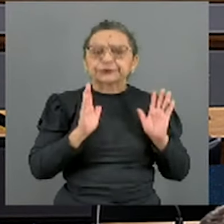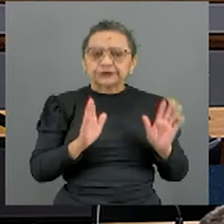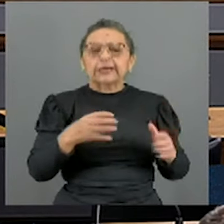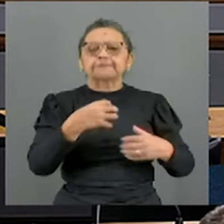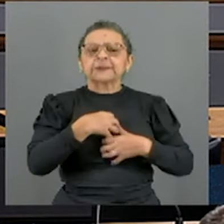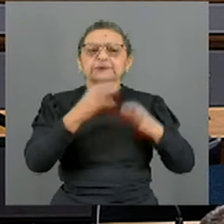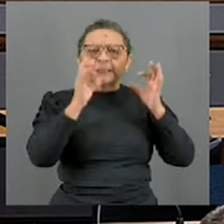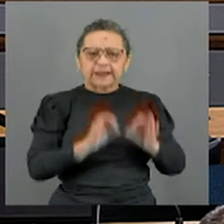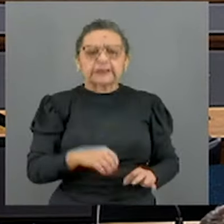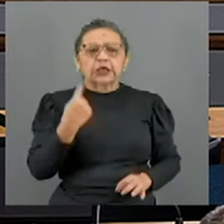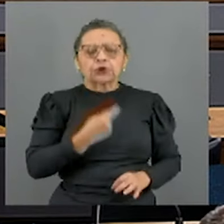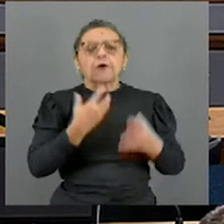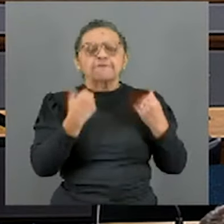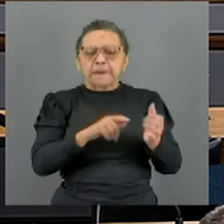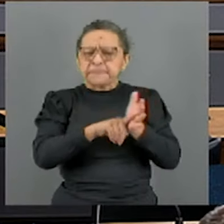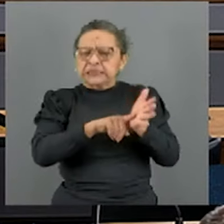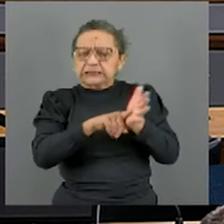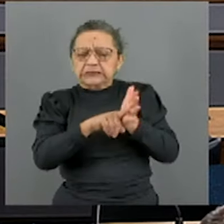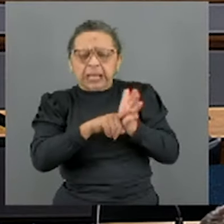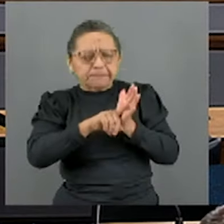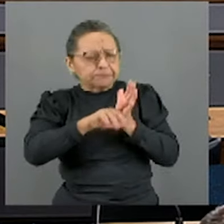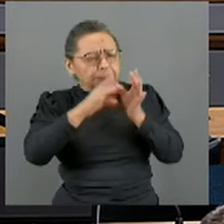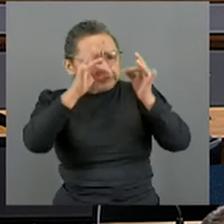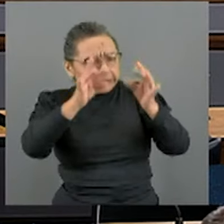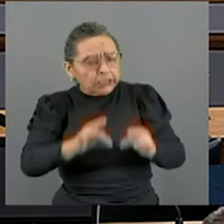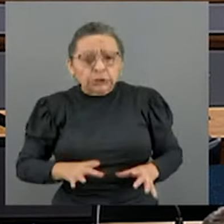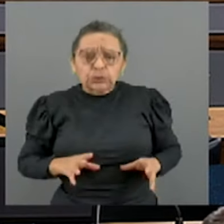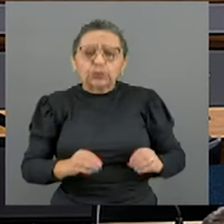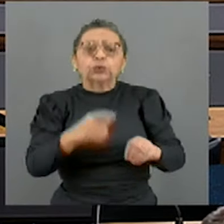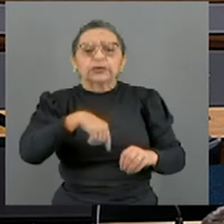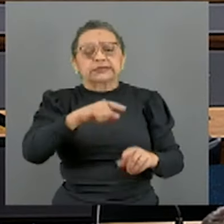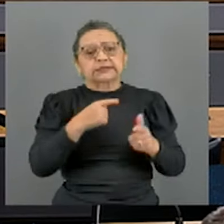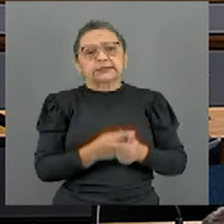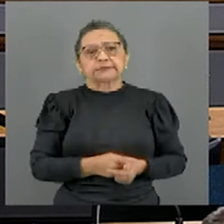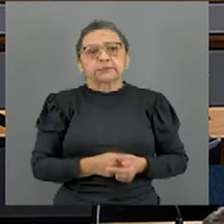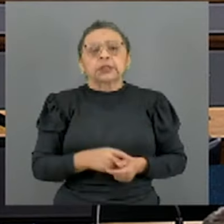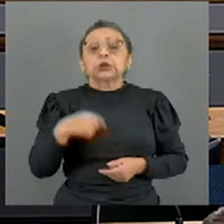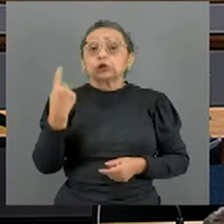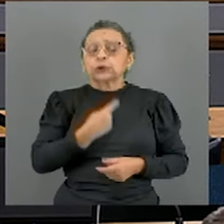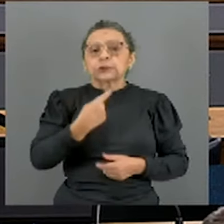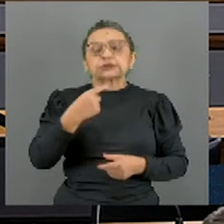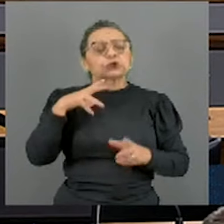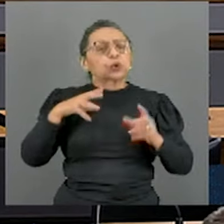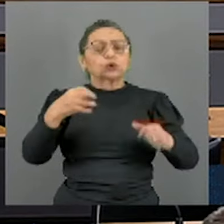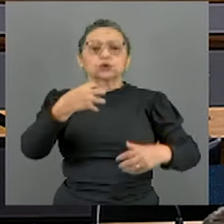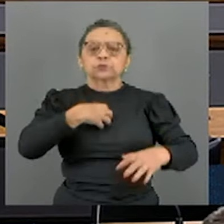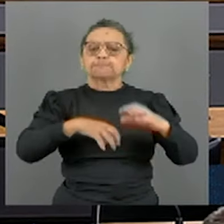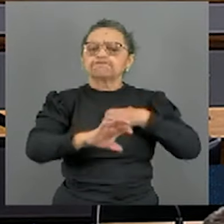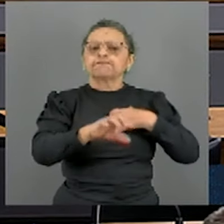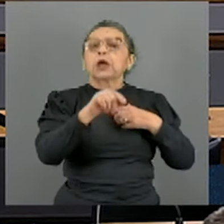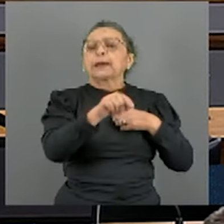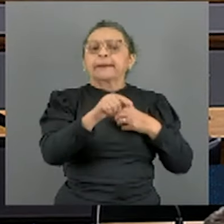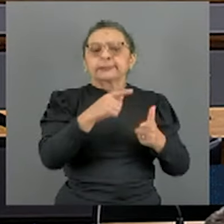eu tenho certeza que nós iremos a fundo em relação a essa investigação e somos todos sensíveis a